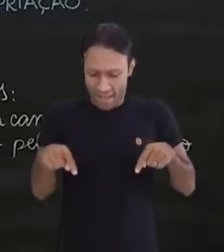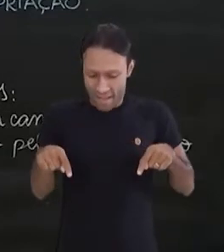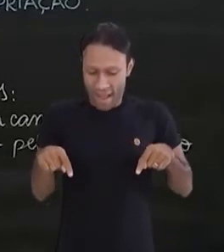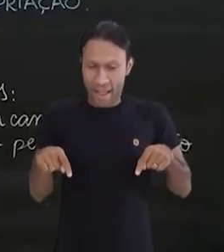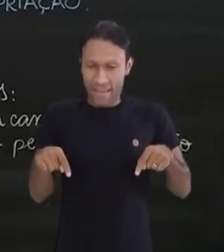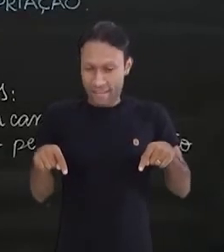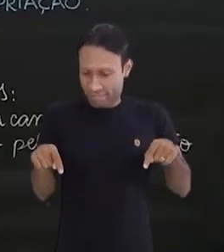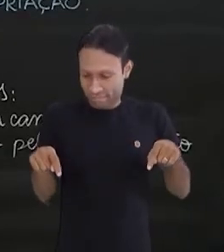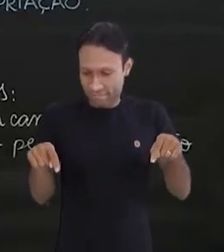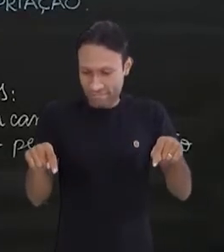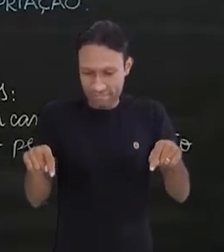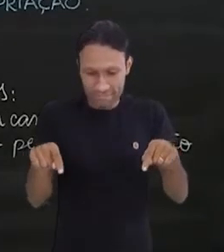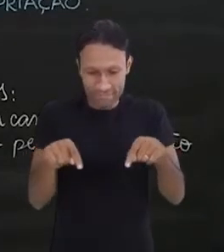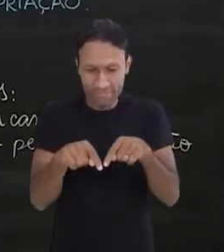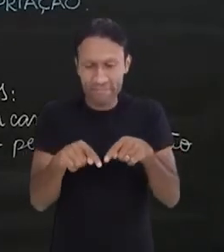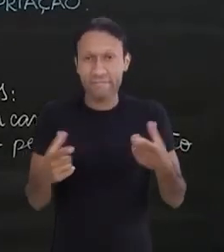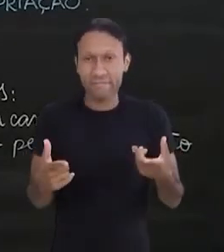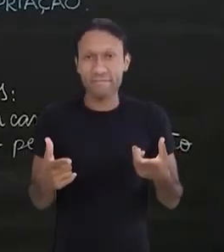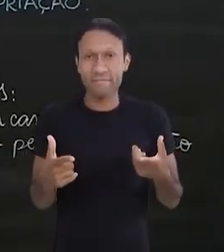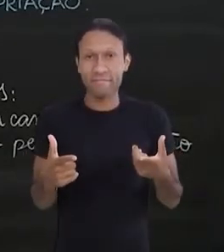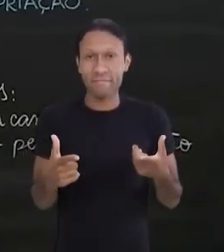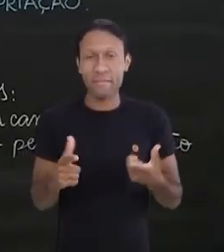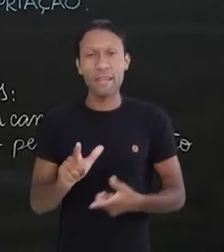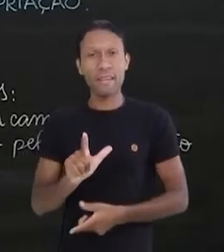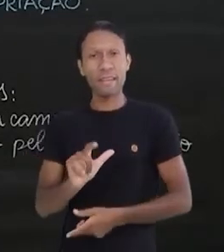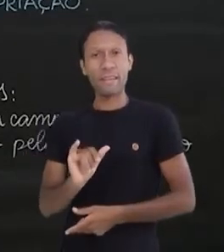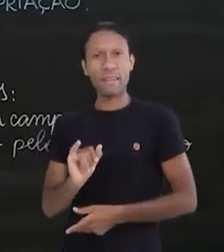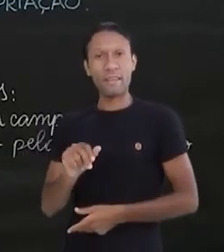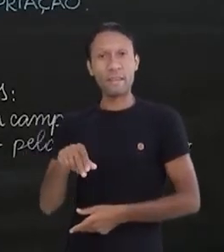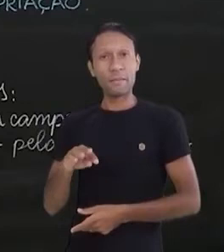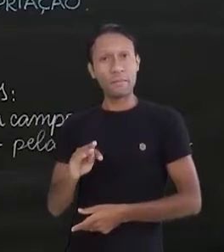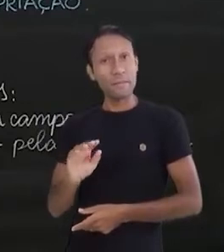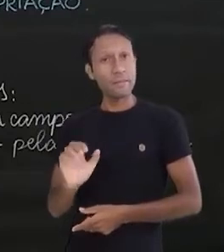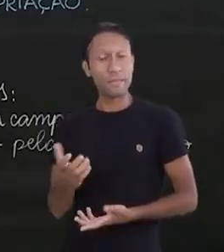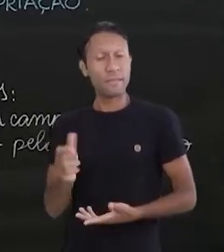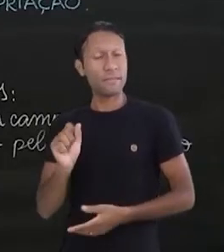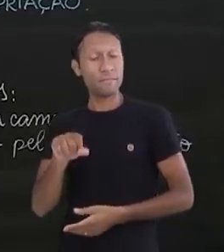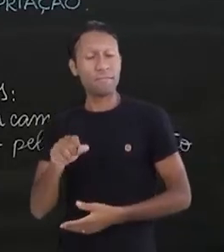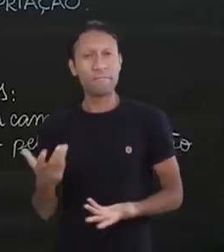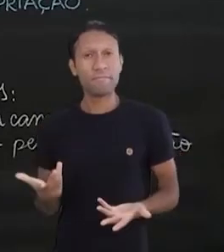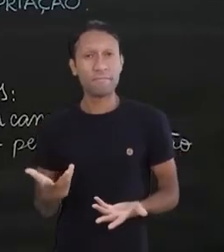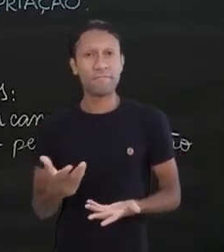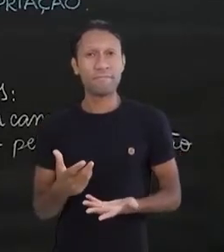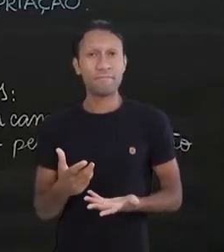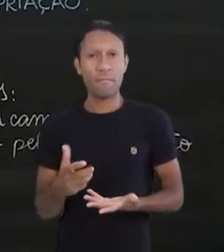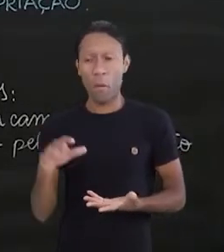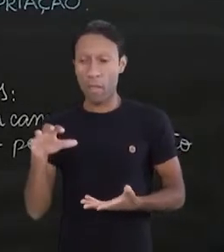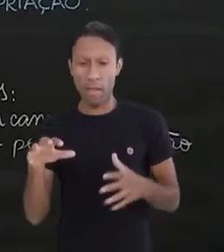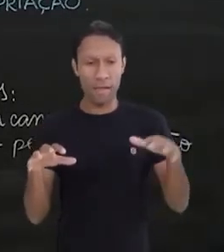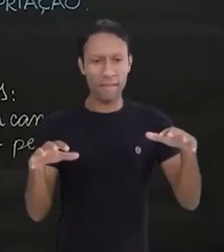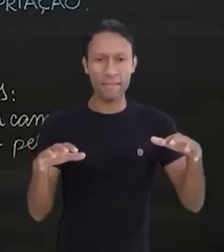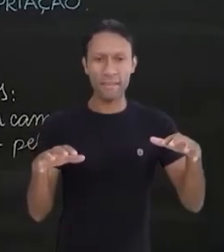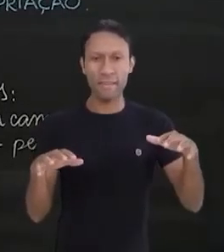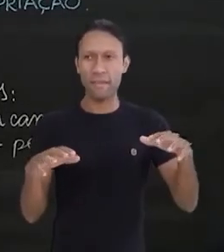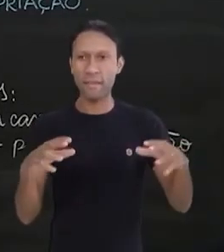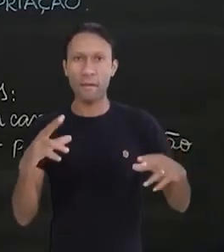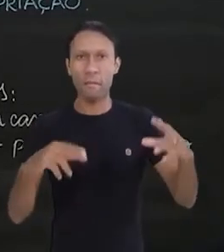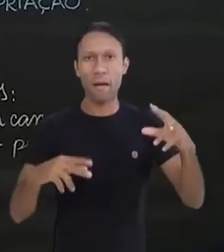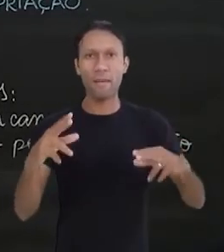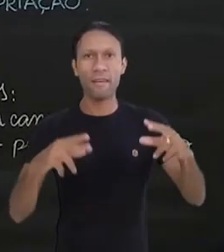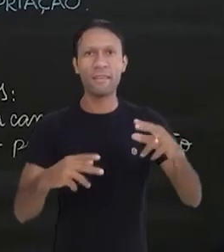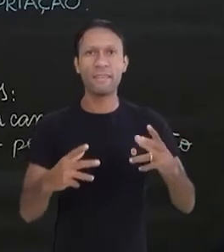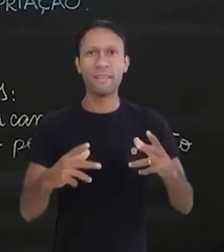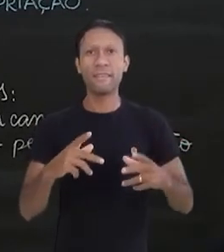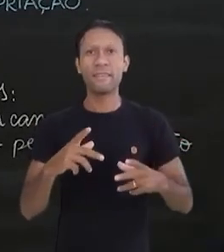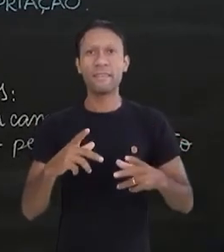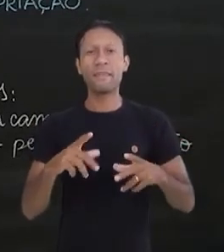linha de fundo, tudo isso é limite. A relação desses dois campos, o ataque e a defesa do jogo, nós temos